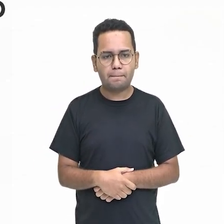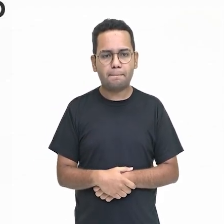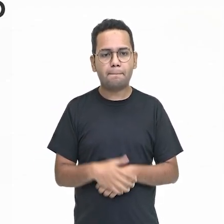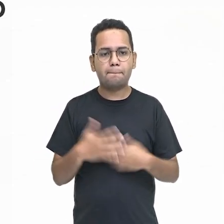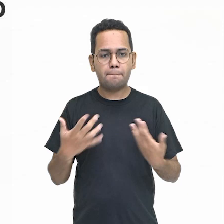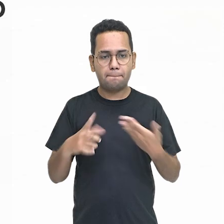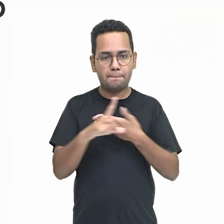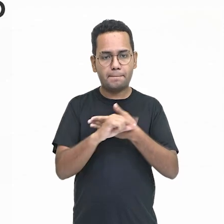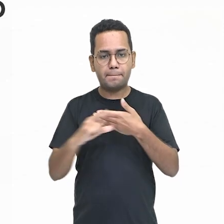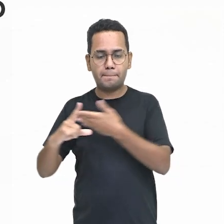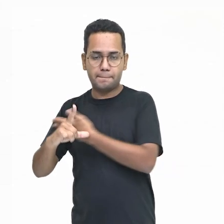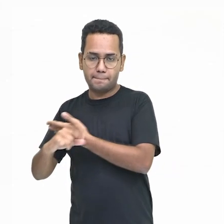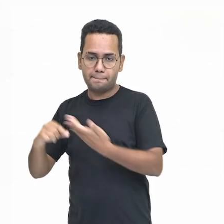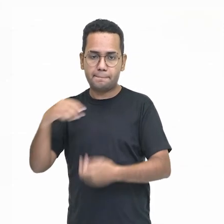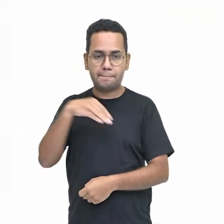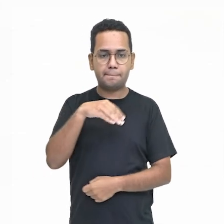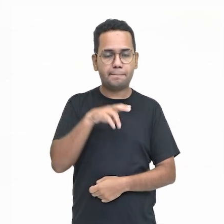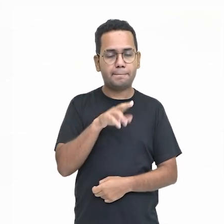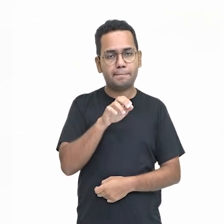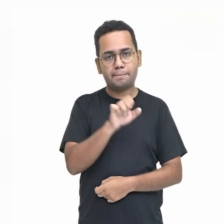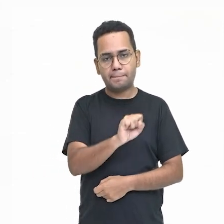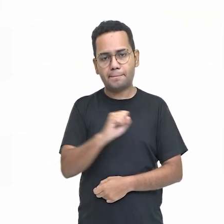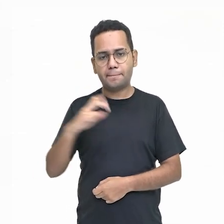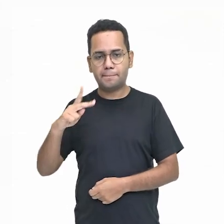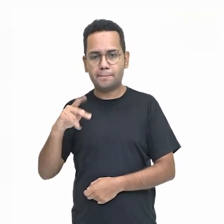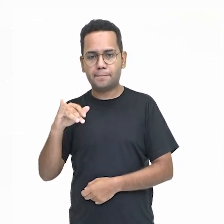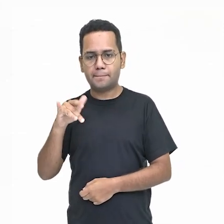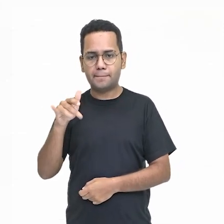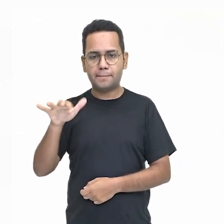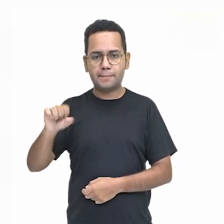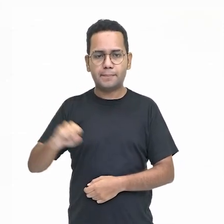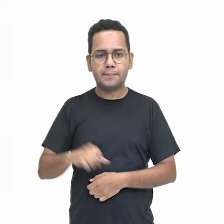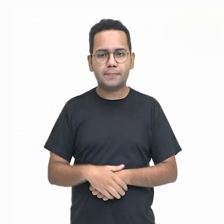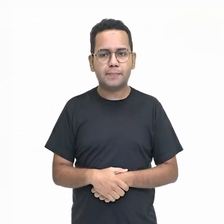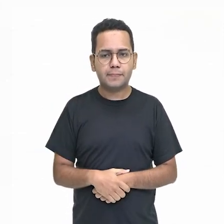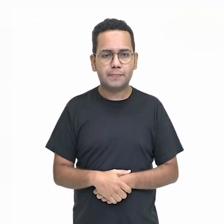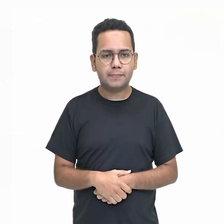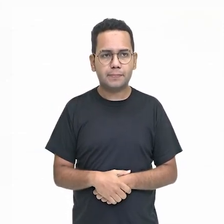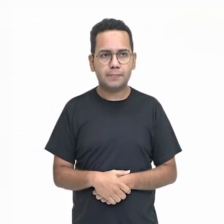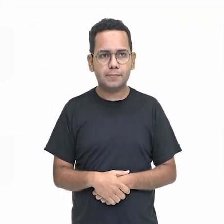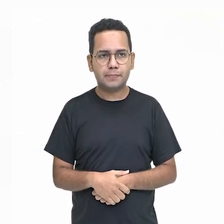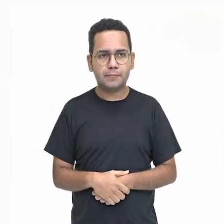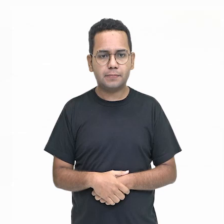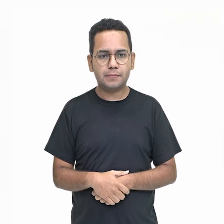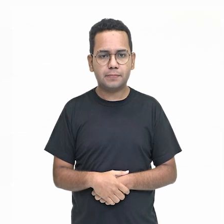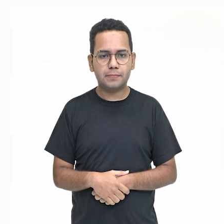como Maués e Villacorta, benzedor se caracteriza